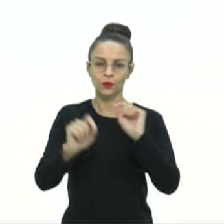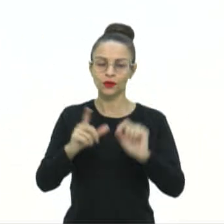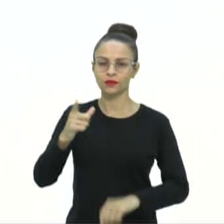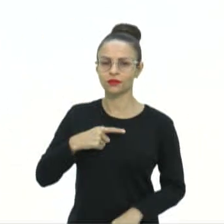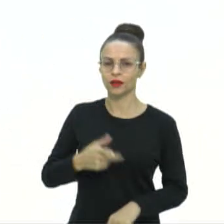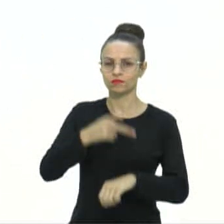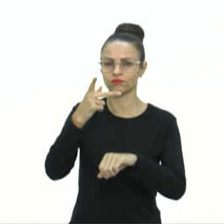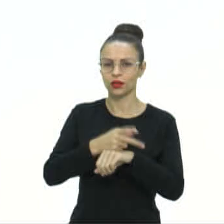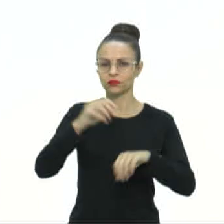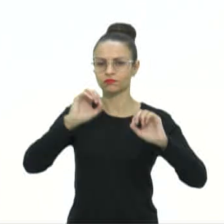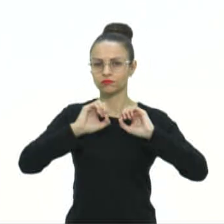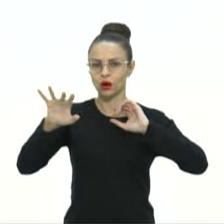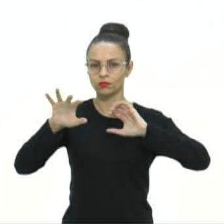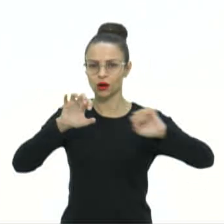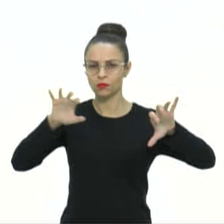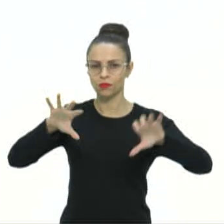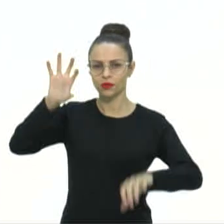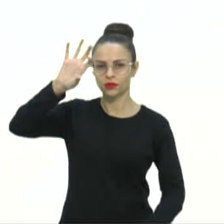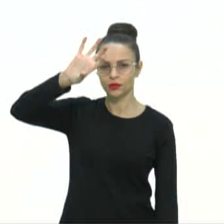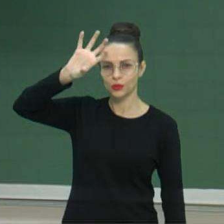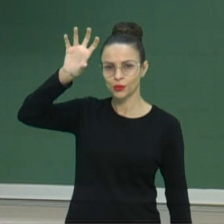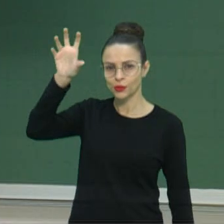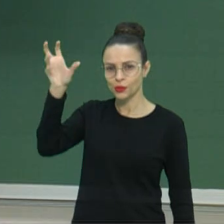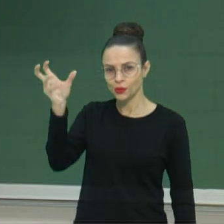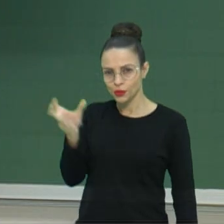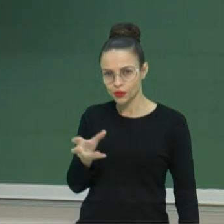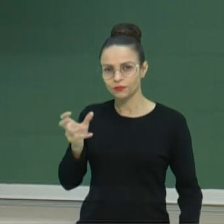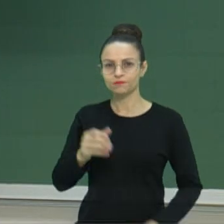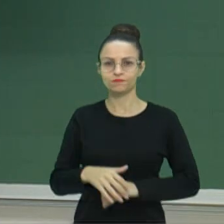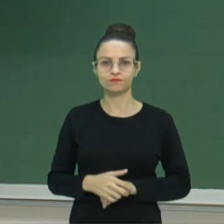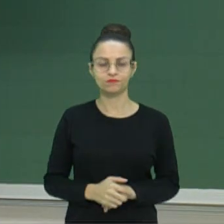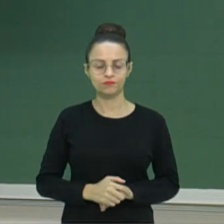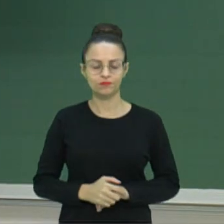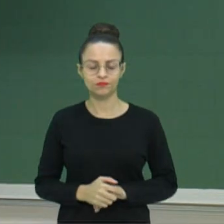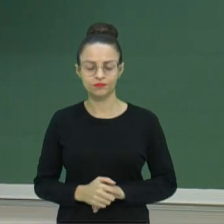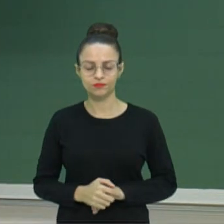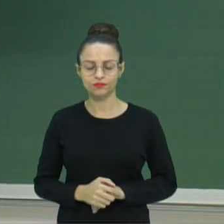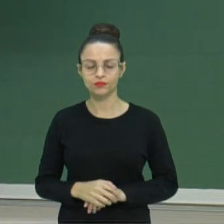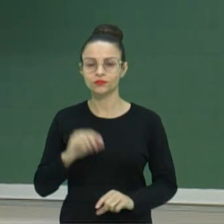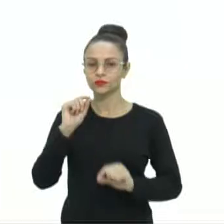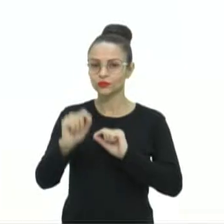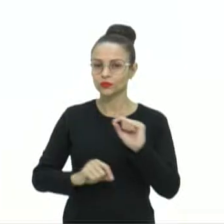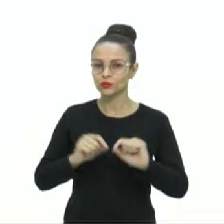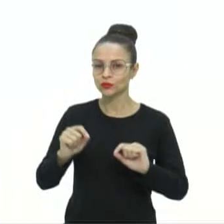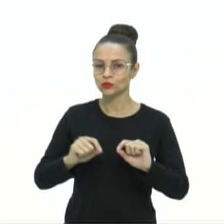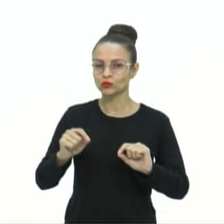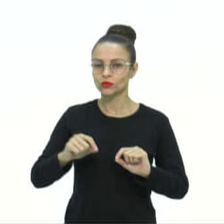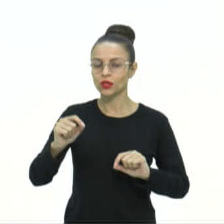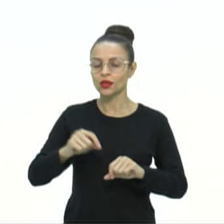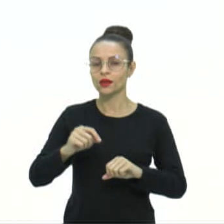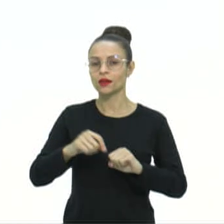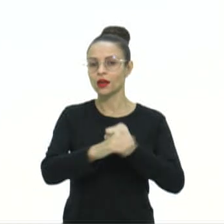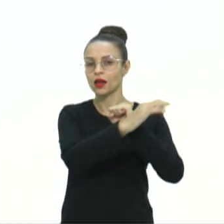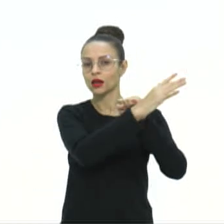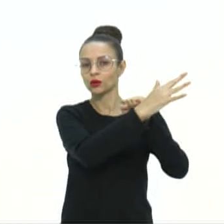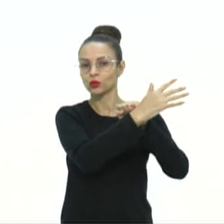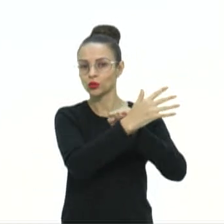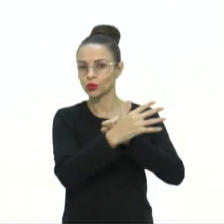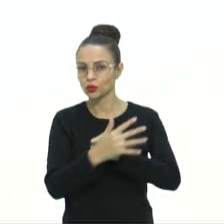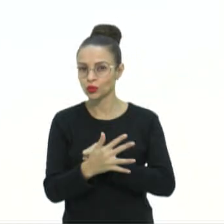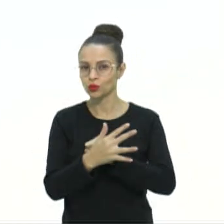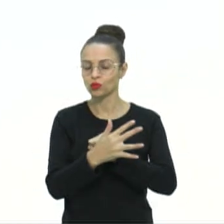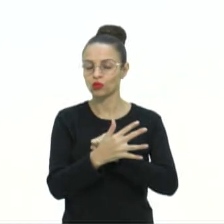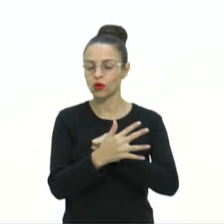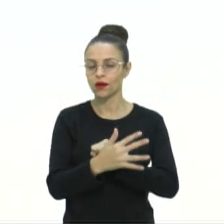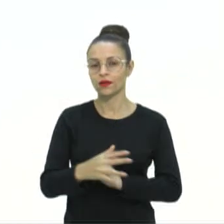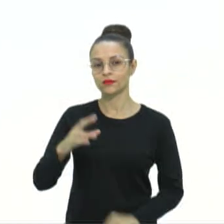encontro do espaço, suas crateras. Para que o impacto de um fragmento do cometa de massa